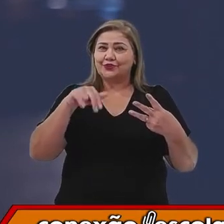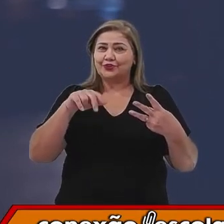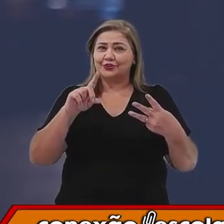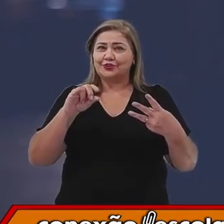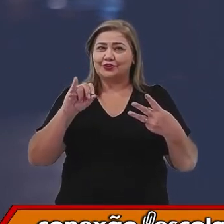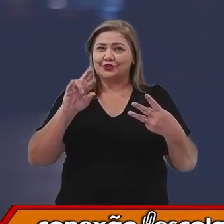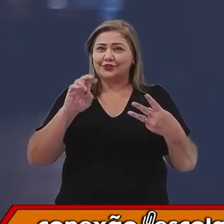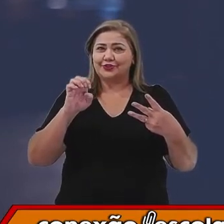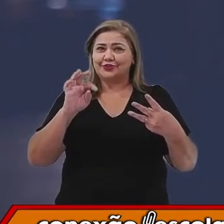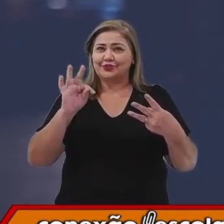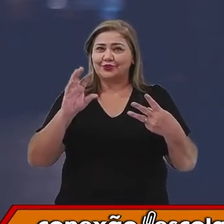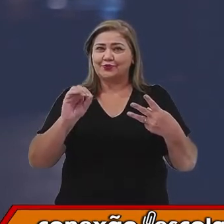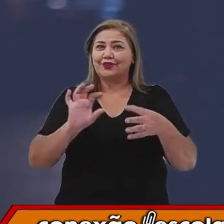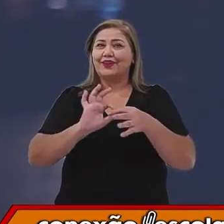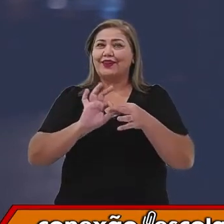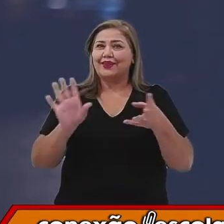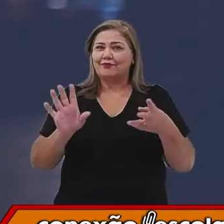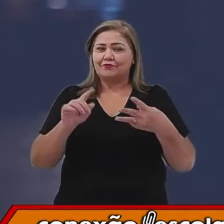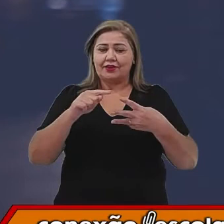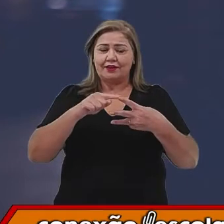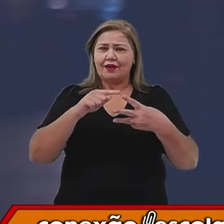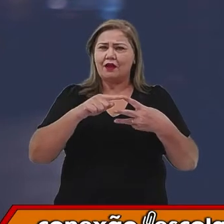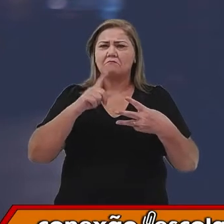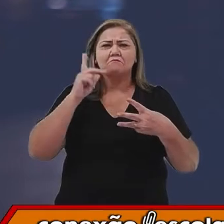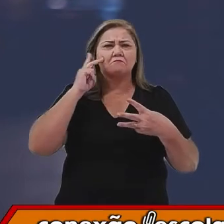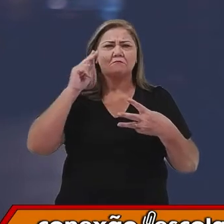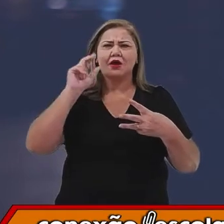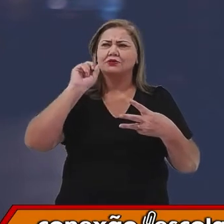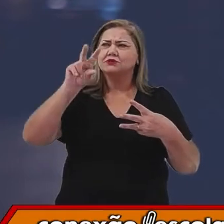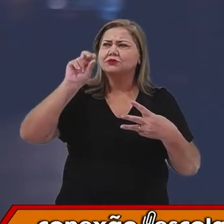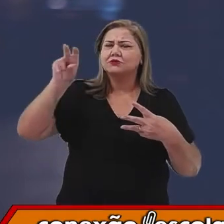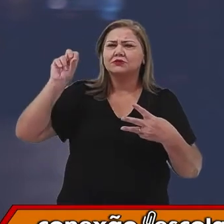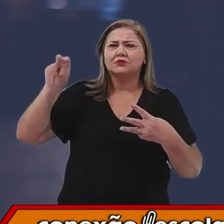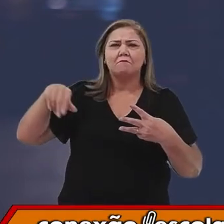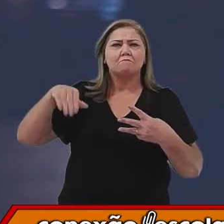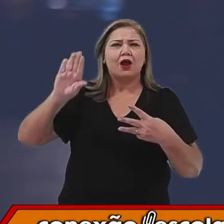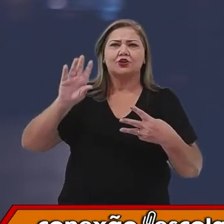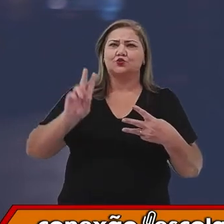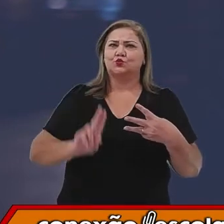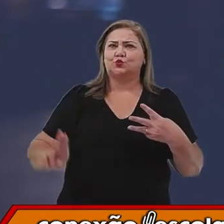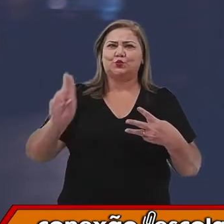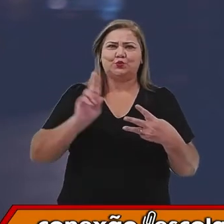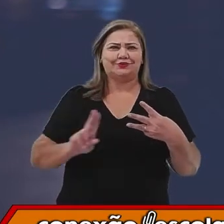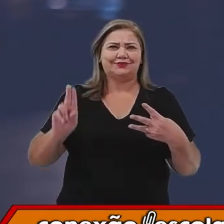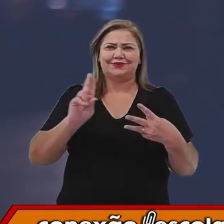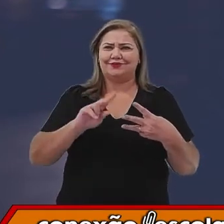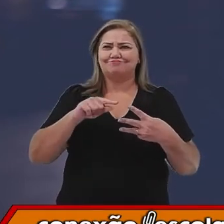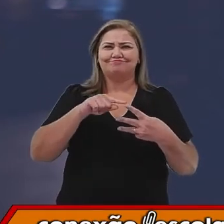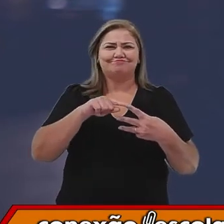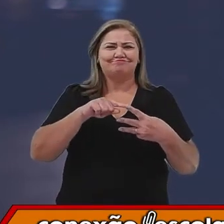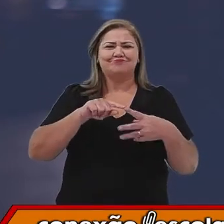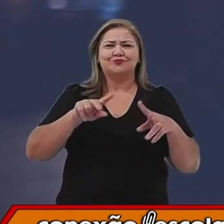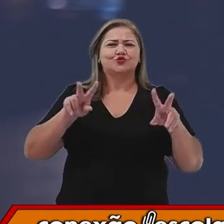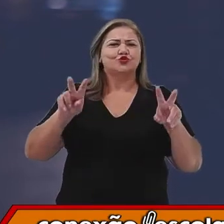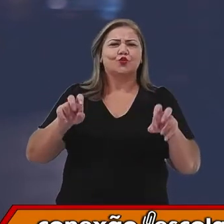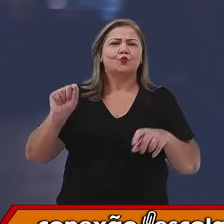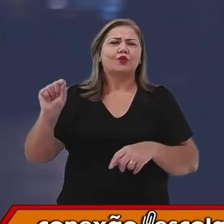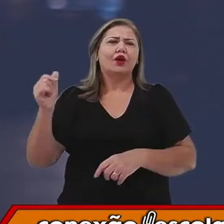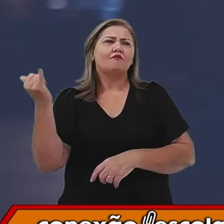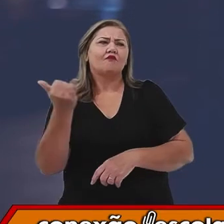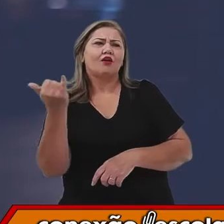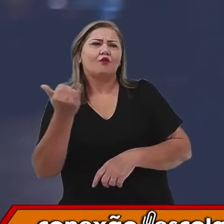direto, é o mais comum, o mais utilizado. É a transcrição exata da fala das